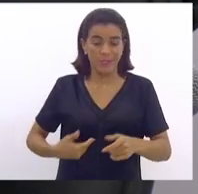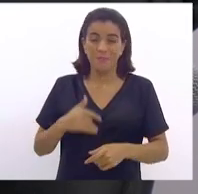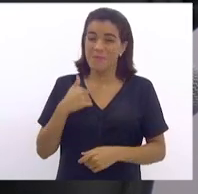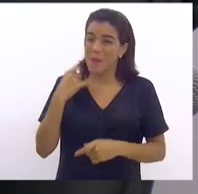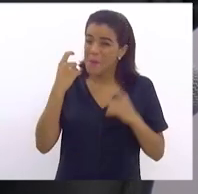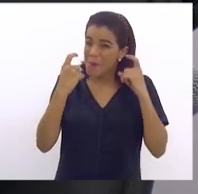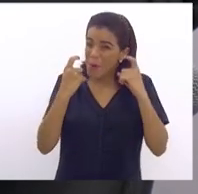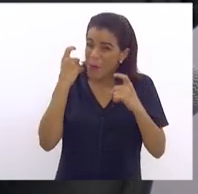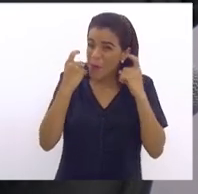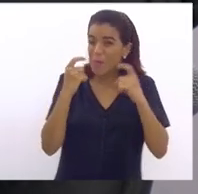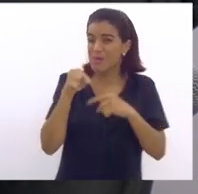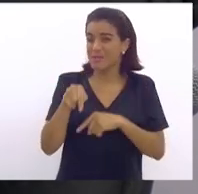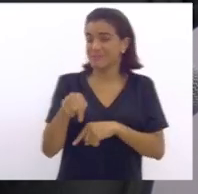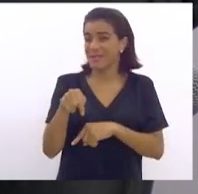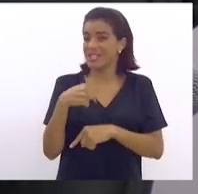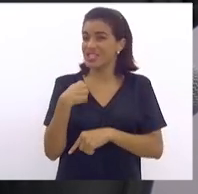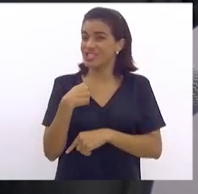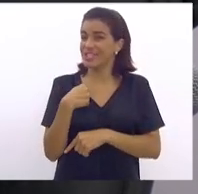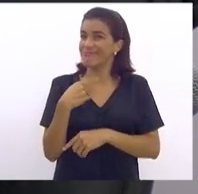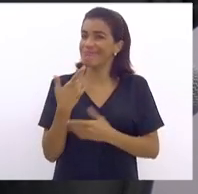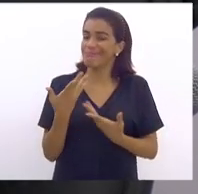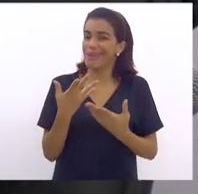gente adentre